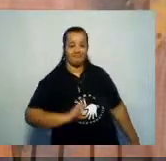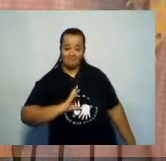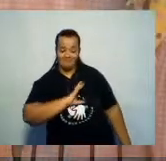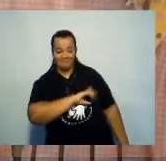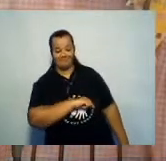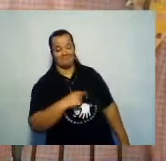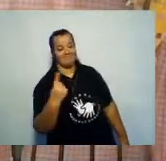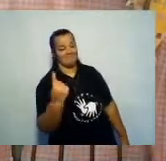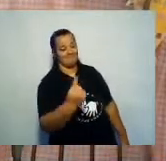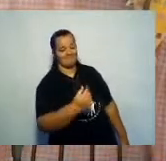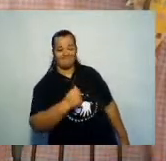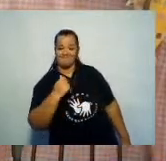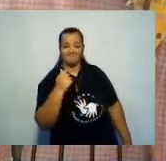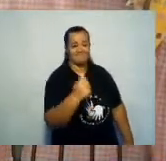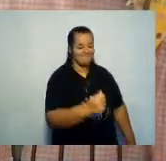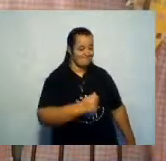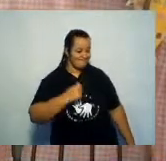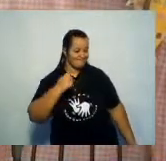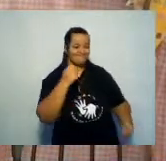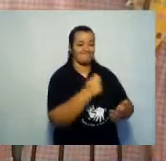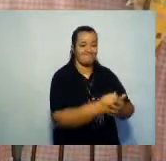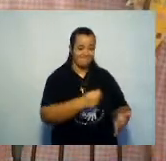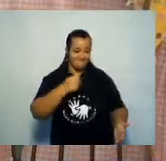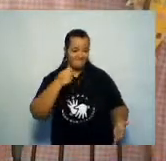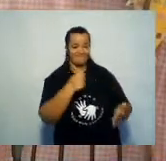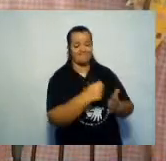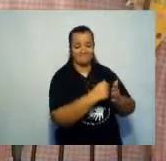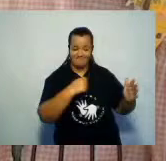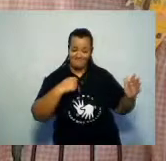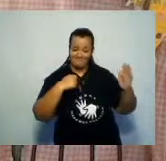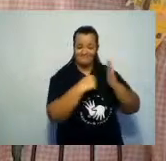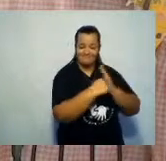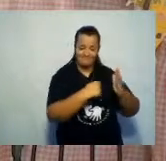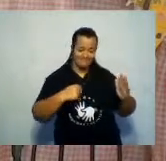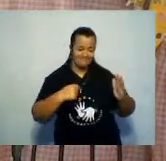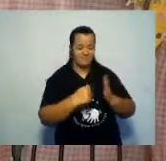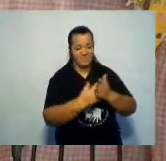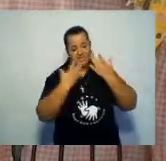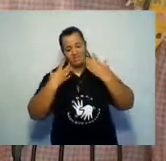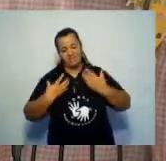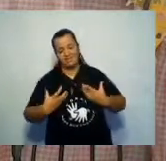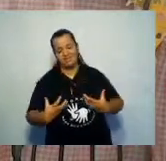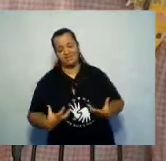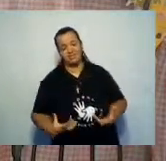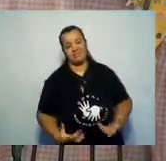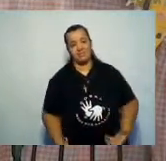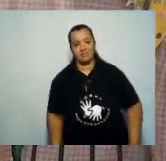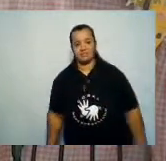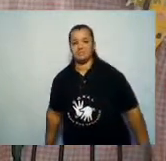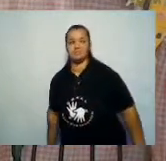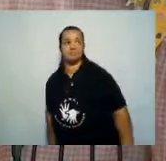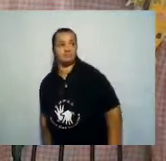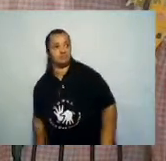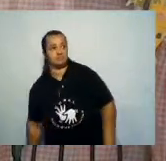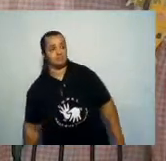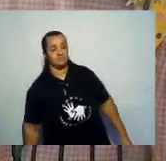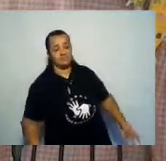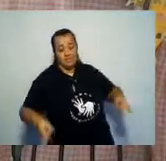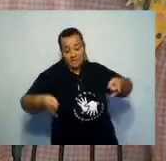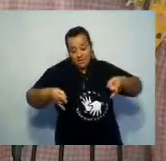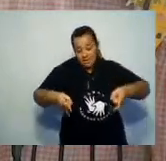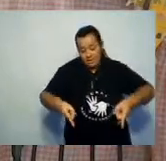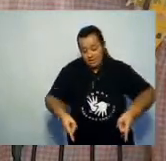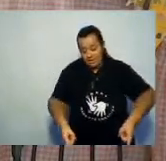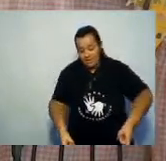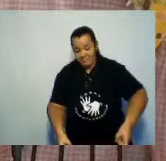O nosso amor galizou, apanhou, apanhou que cansou. Na minha